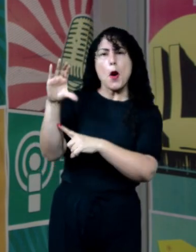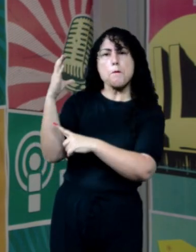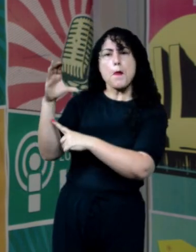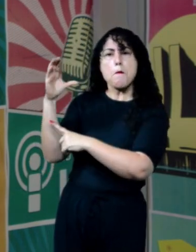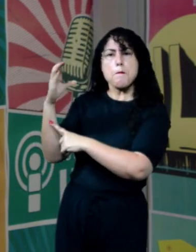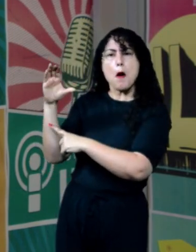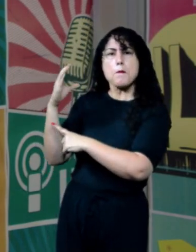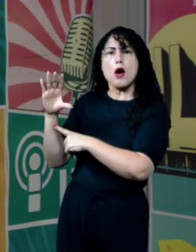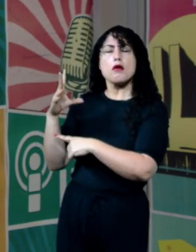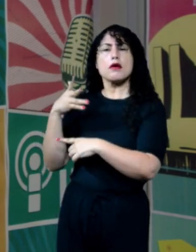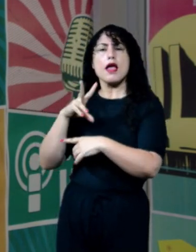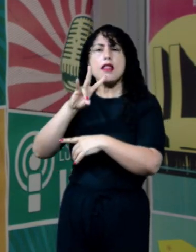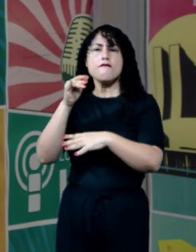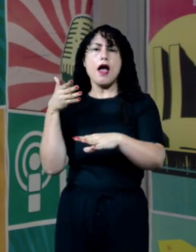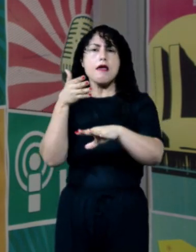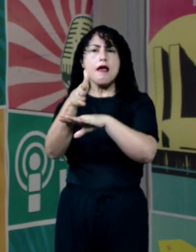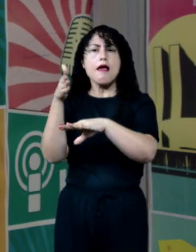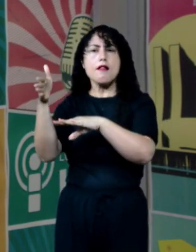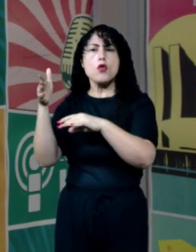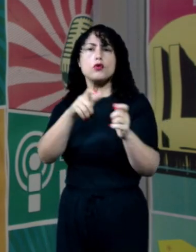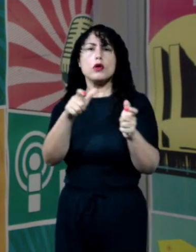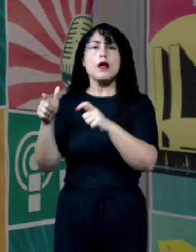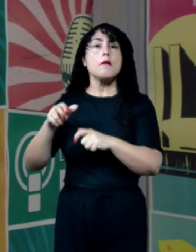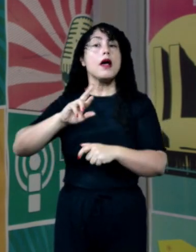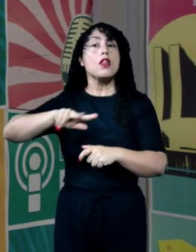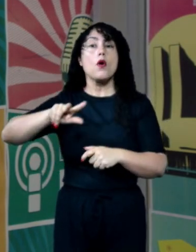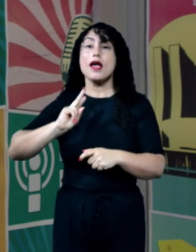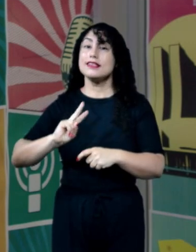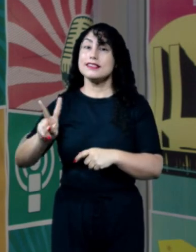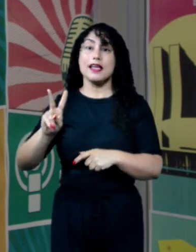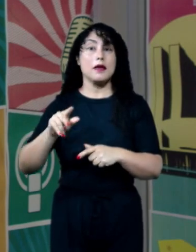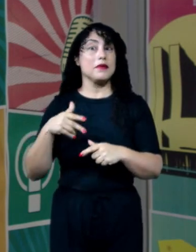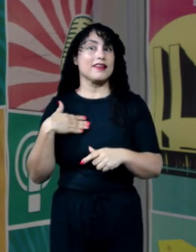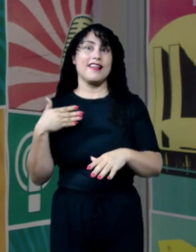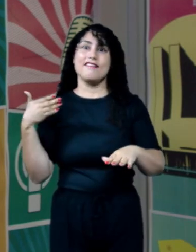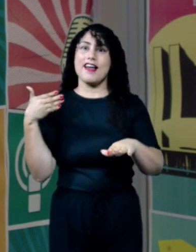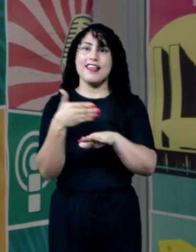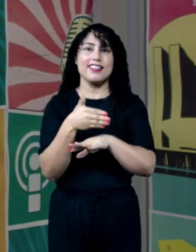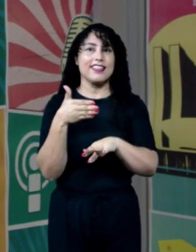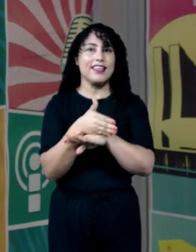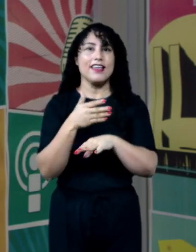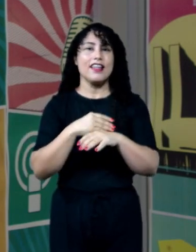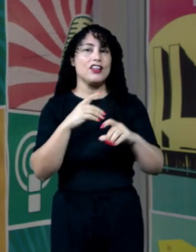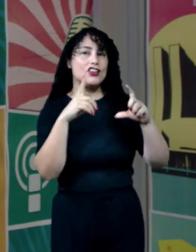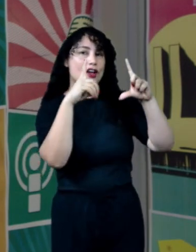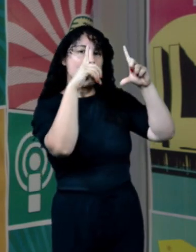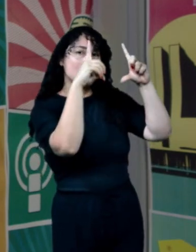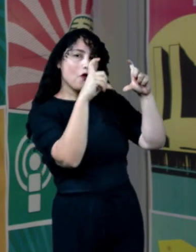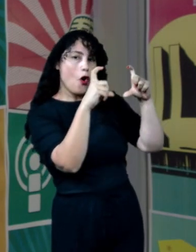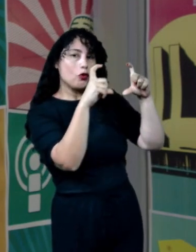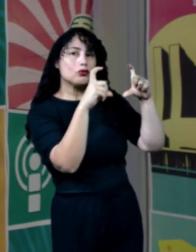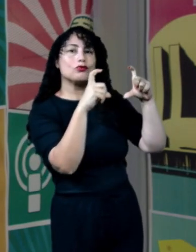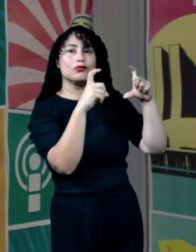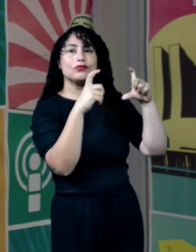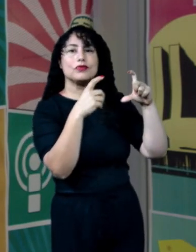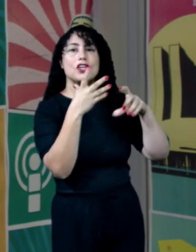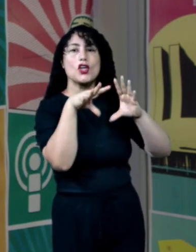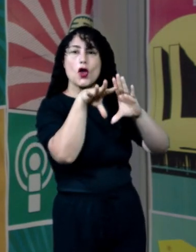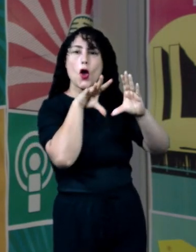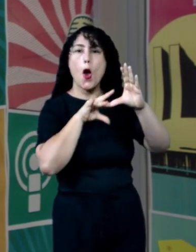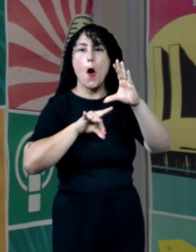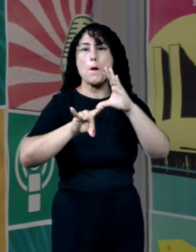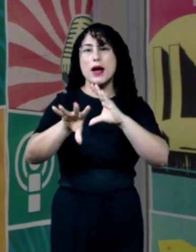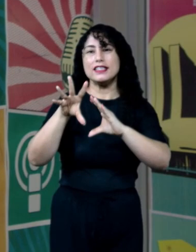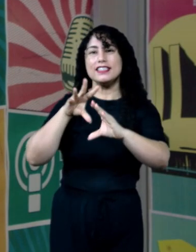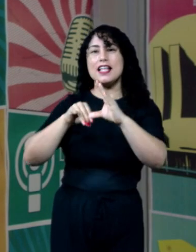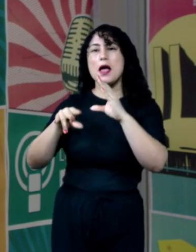que ele vai, assim. Mas nem sempre é o lugar que ele realmente frequenta, né? Ele tira a foto em frente ao lugar e compartilha para